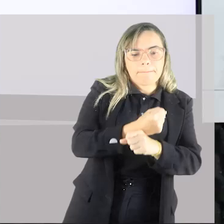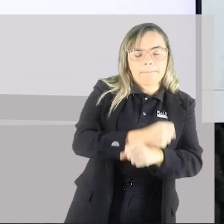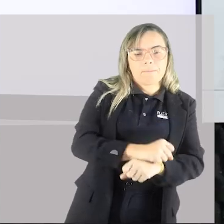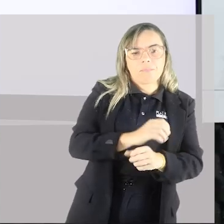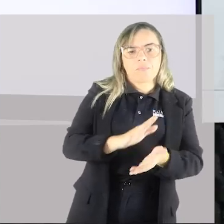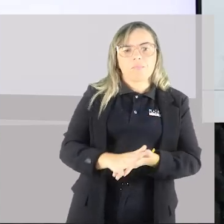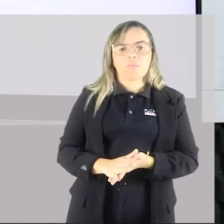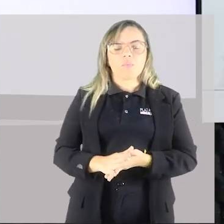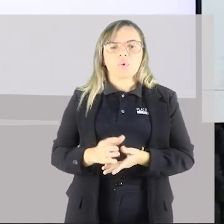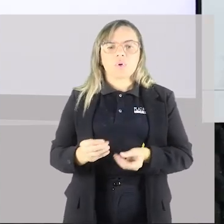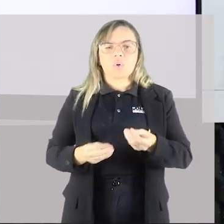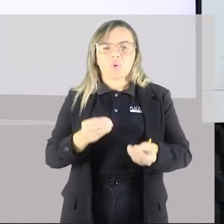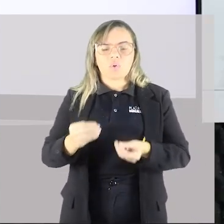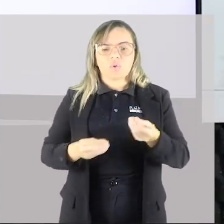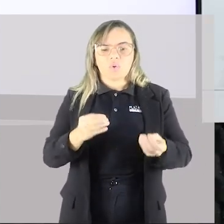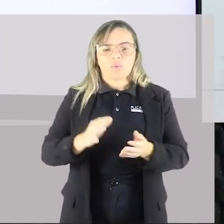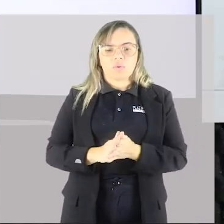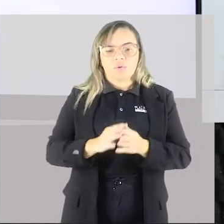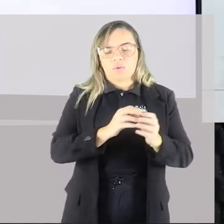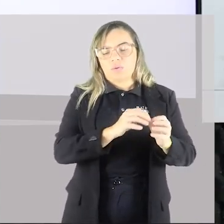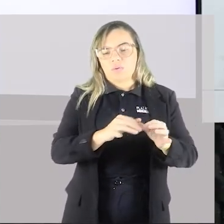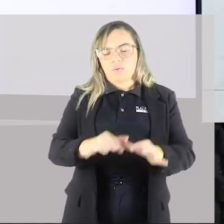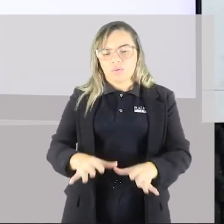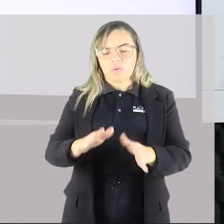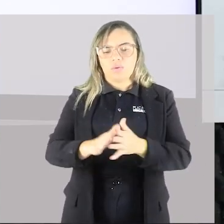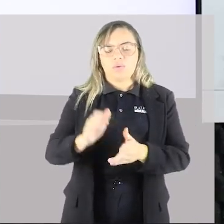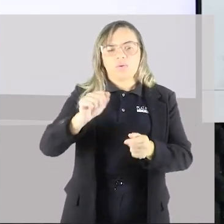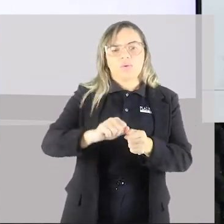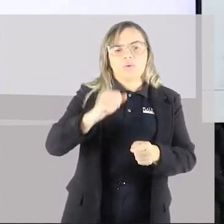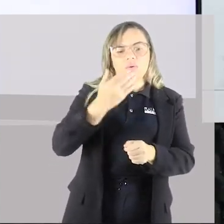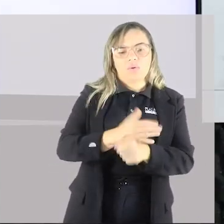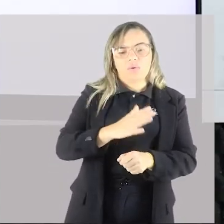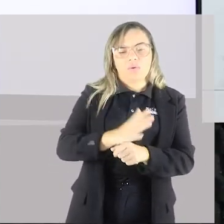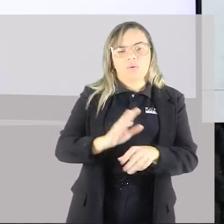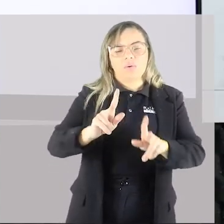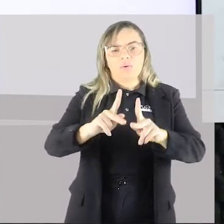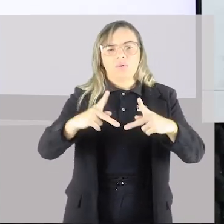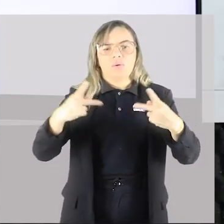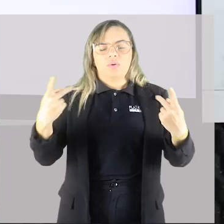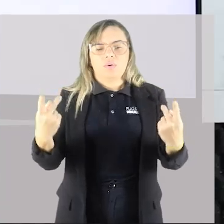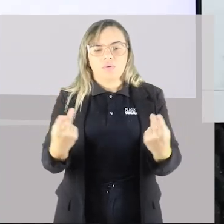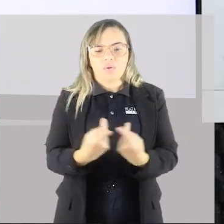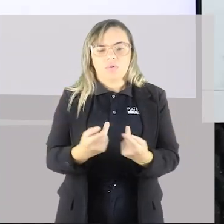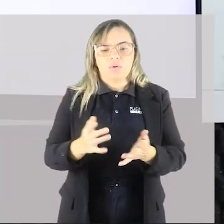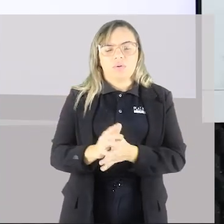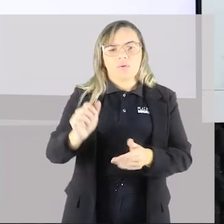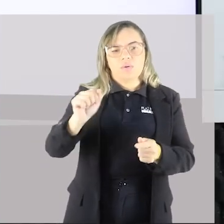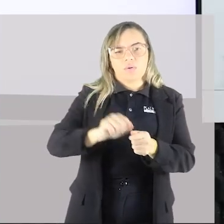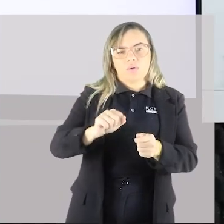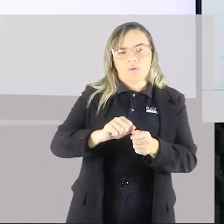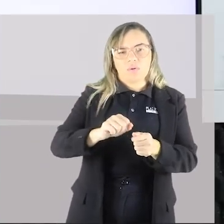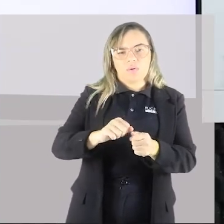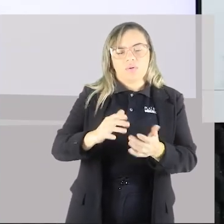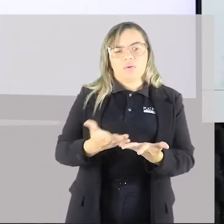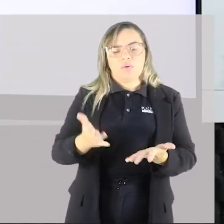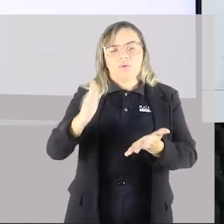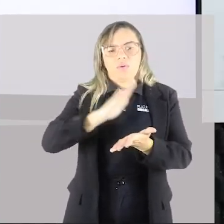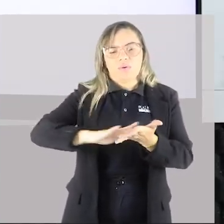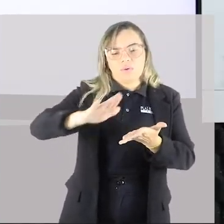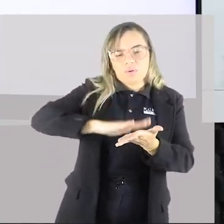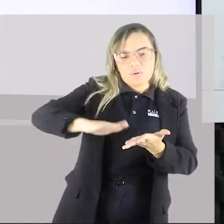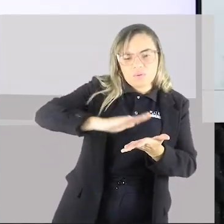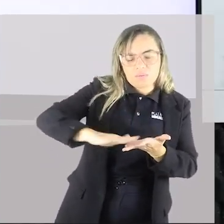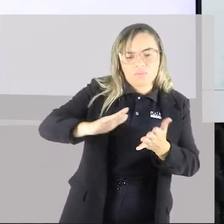uma forma gritante. E é ele, o proletário, que produz, que trabalha, que